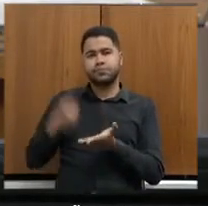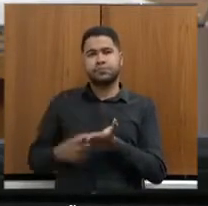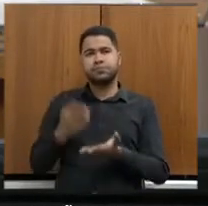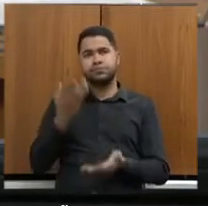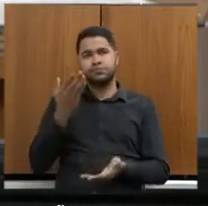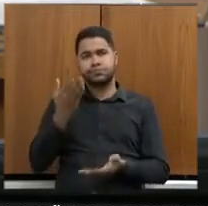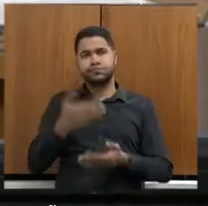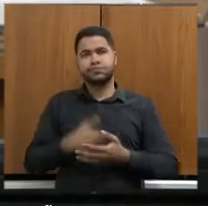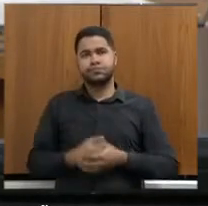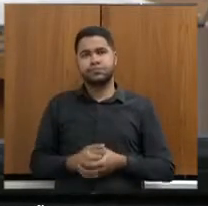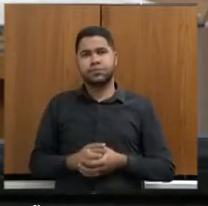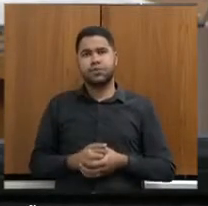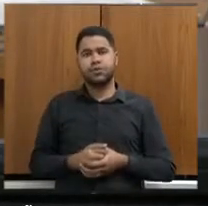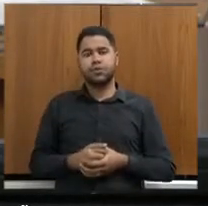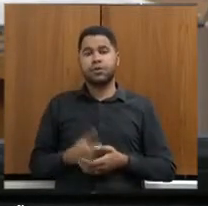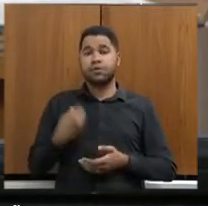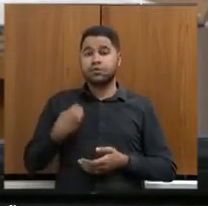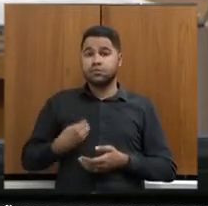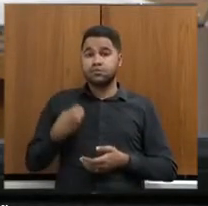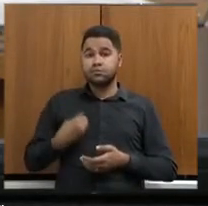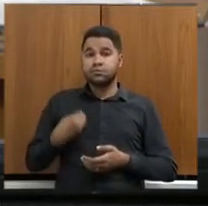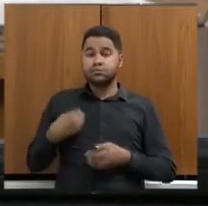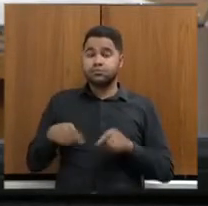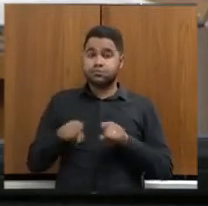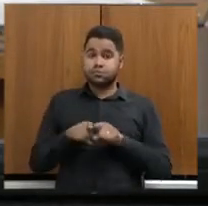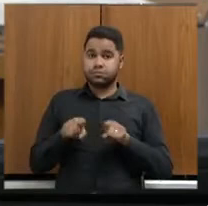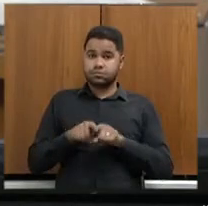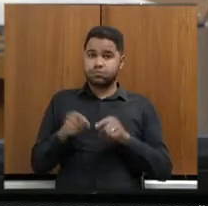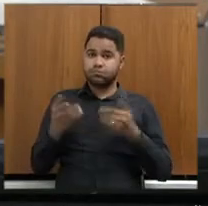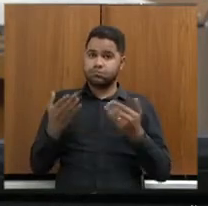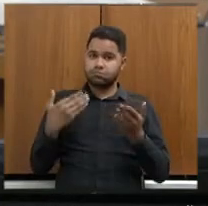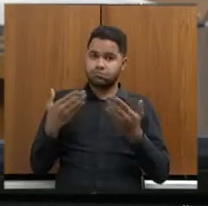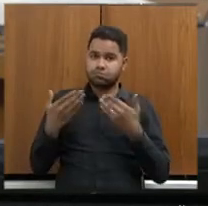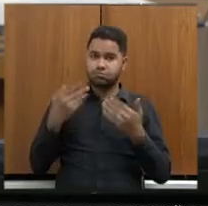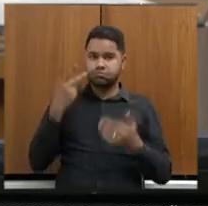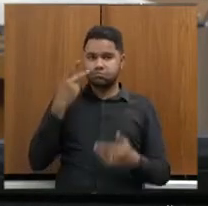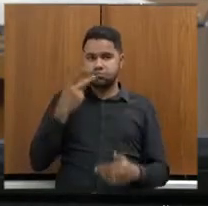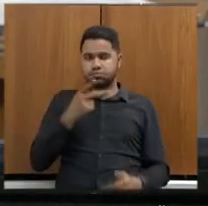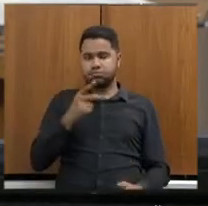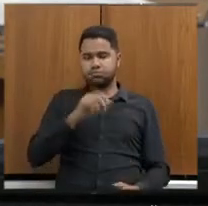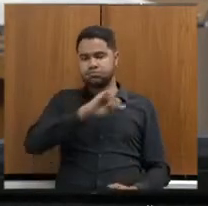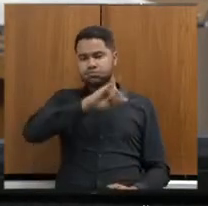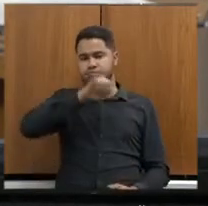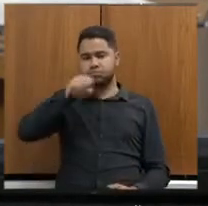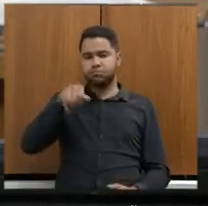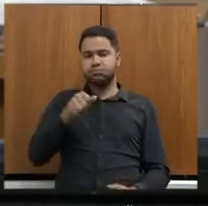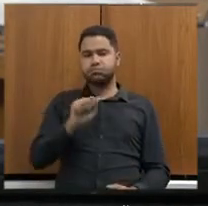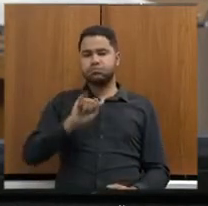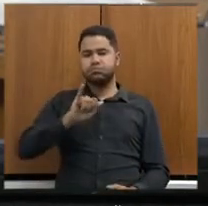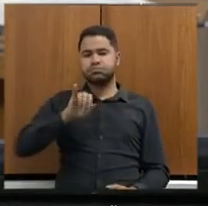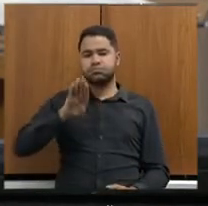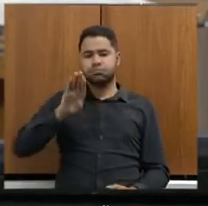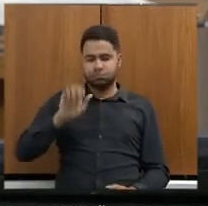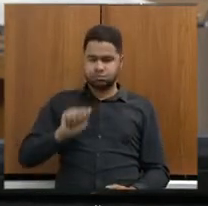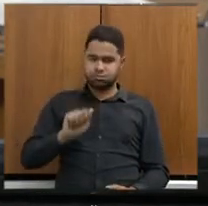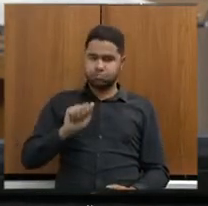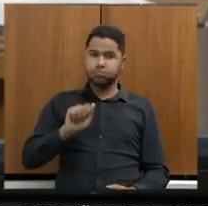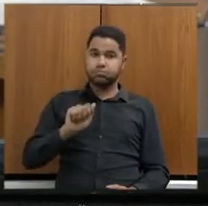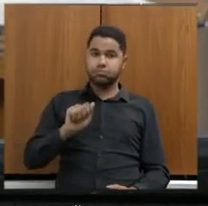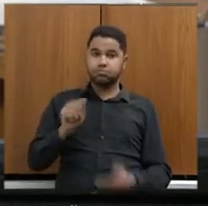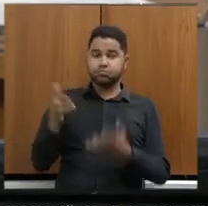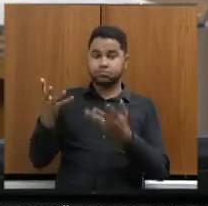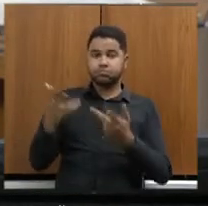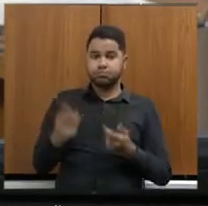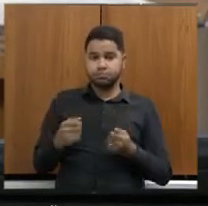você a com a sua presença aí também pra gente poder fazer uma visita e eu Jaíba e a gente colocar isso para rodar e